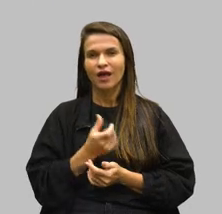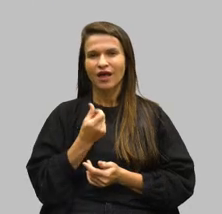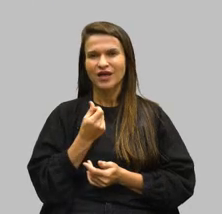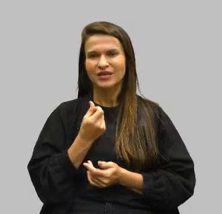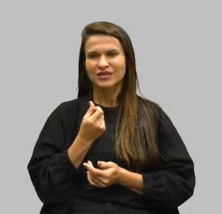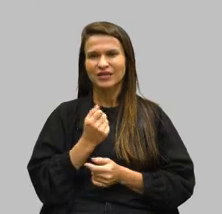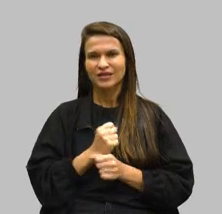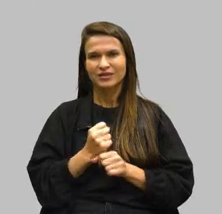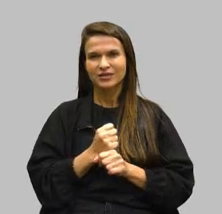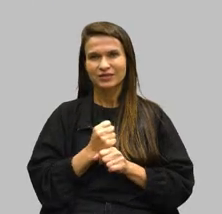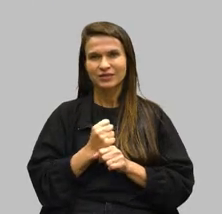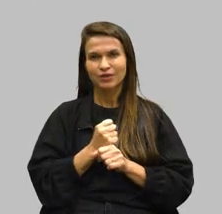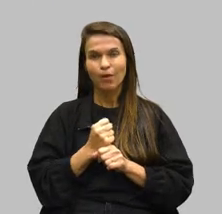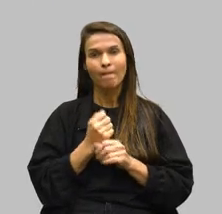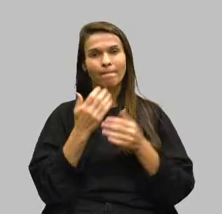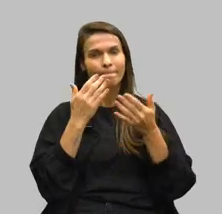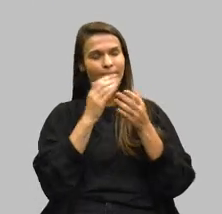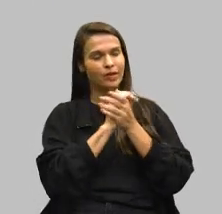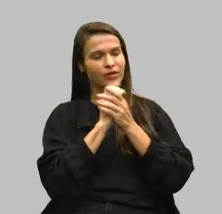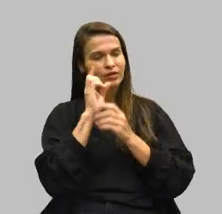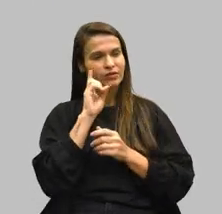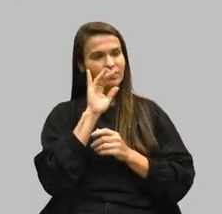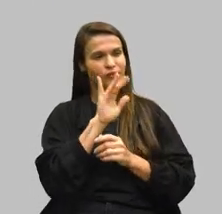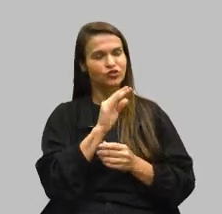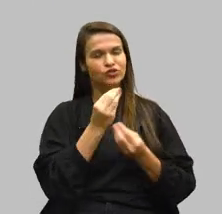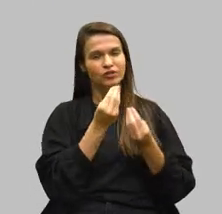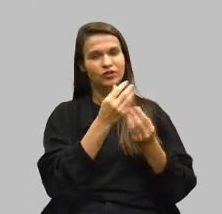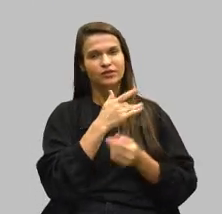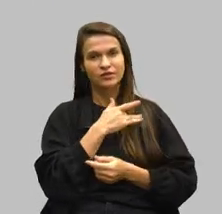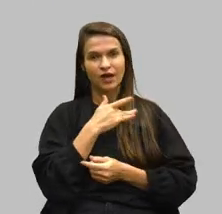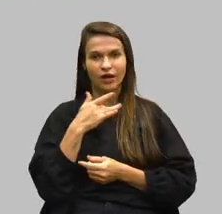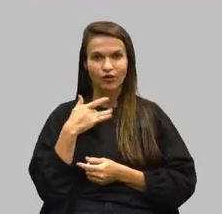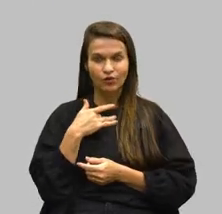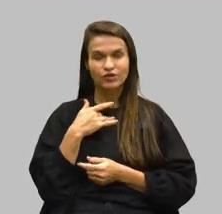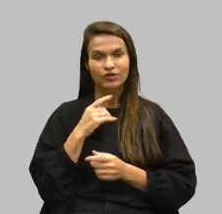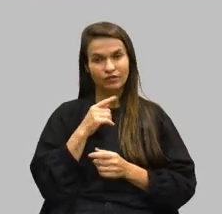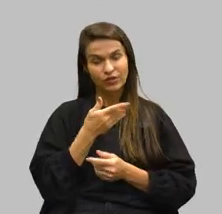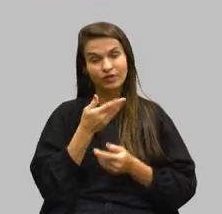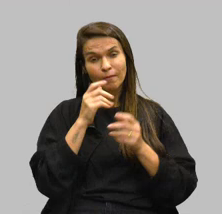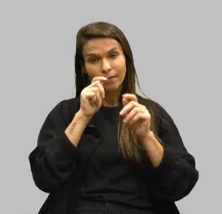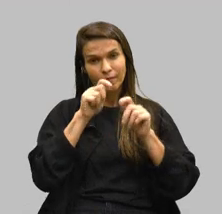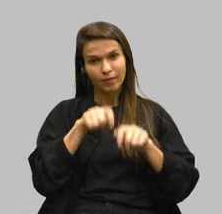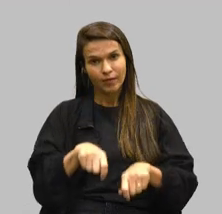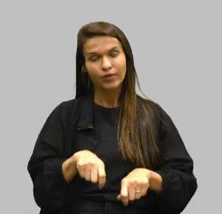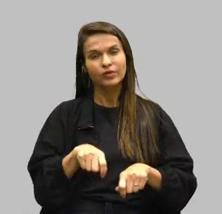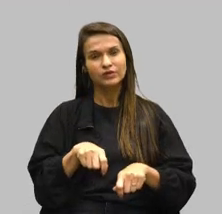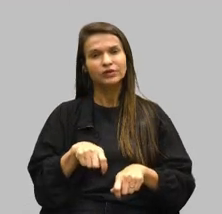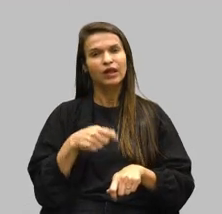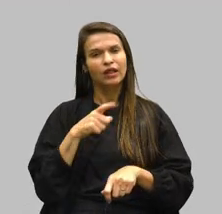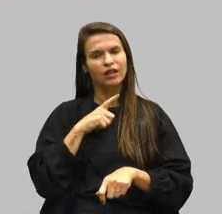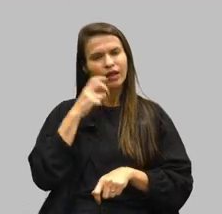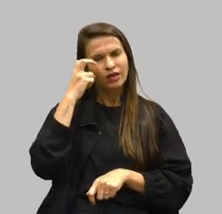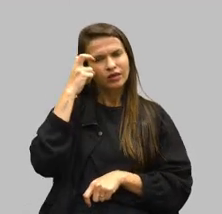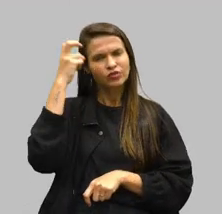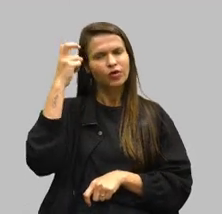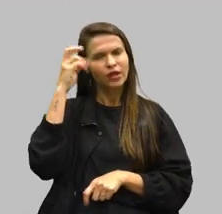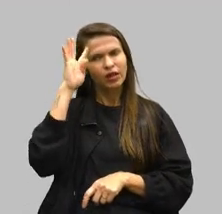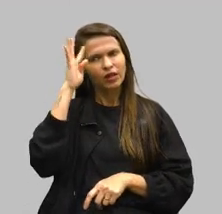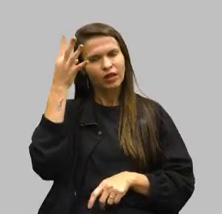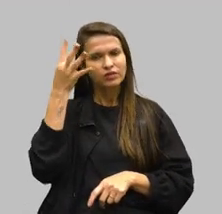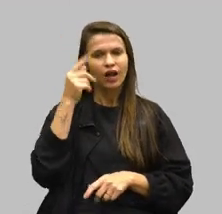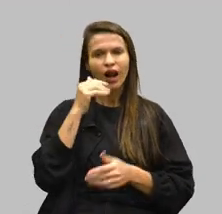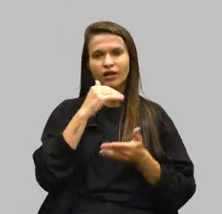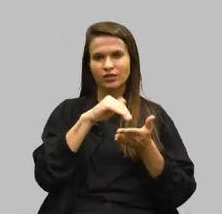anos parabéns que Deus te abençoe te D saúde e que você possa ter sabedoria paraas suas decisões lá na